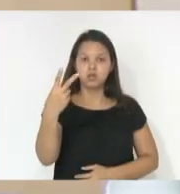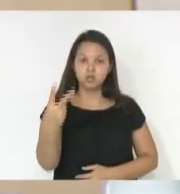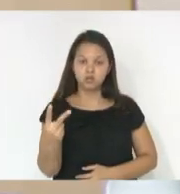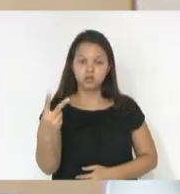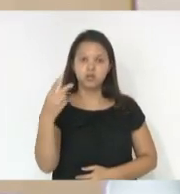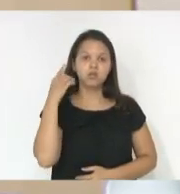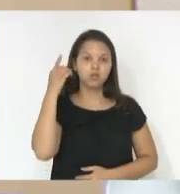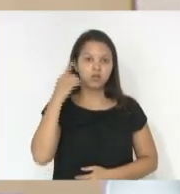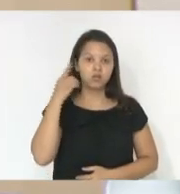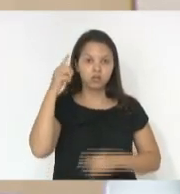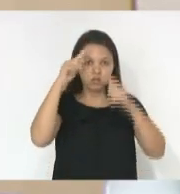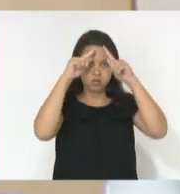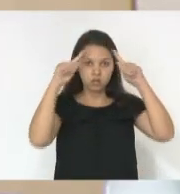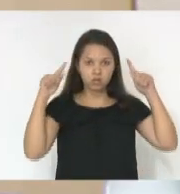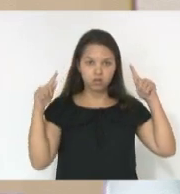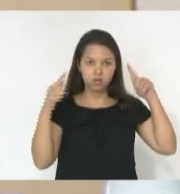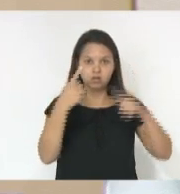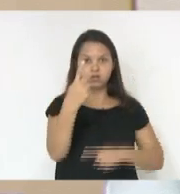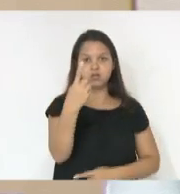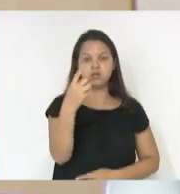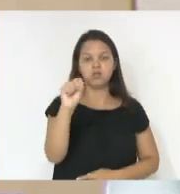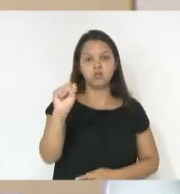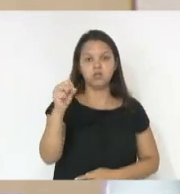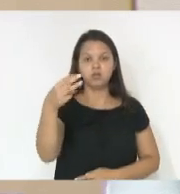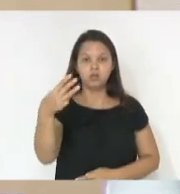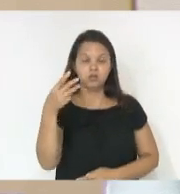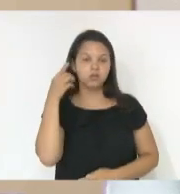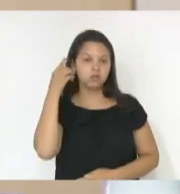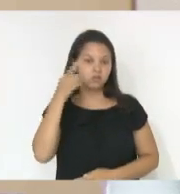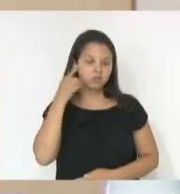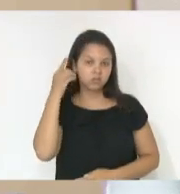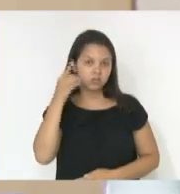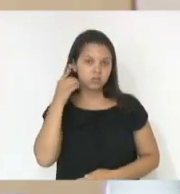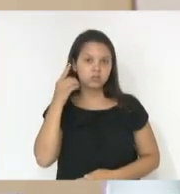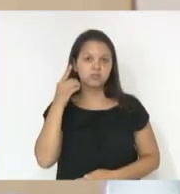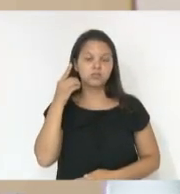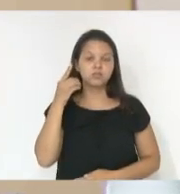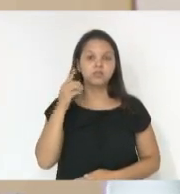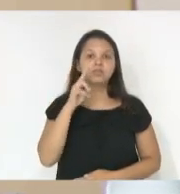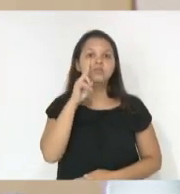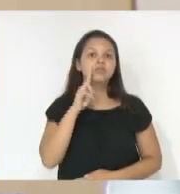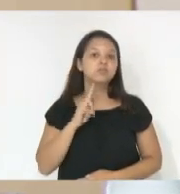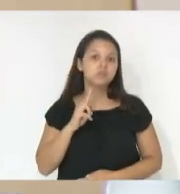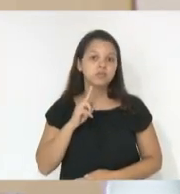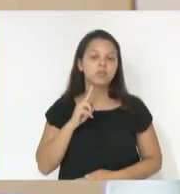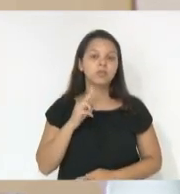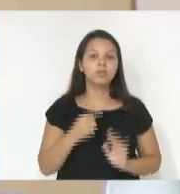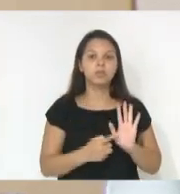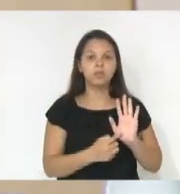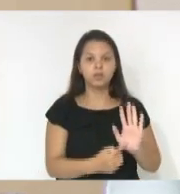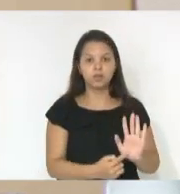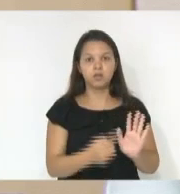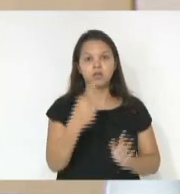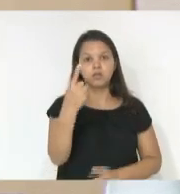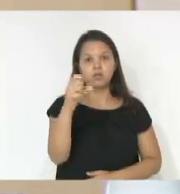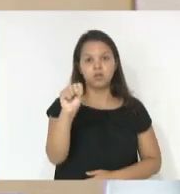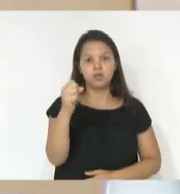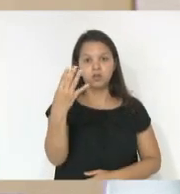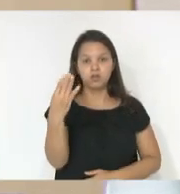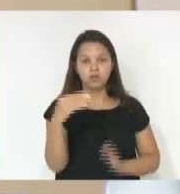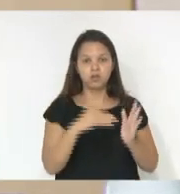deputado Neudi Sareta. Indicação 183, autor, deputado Ivan Nats. Indicações 184